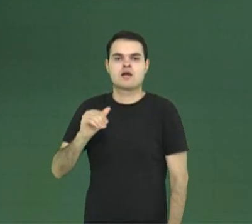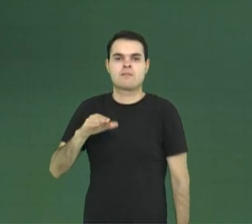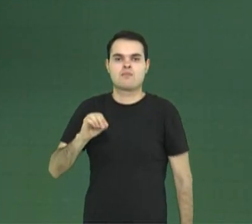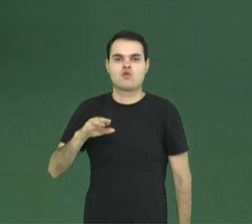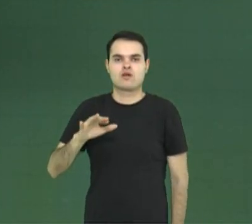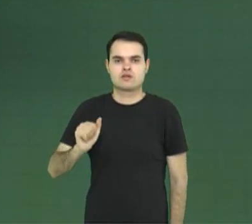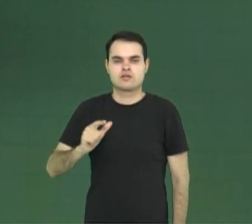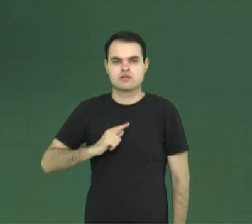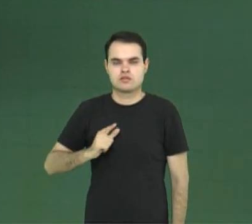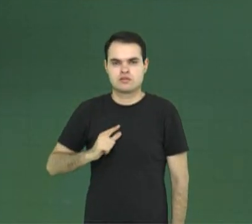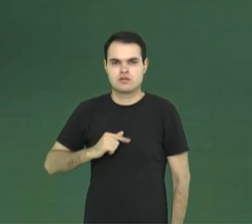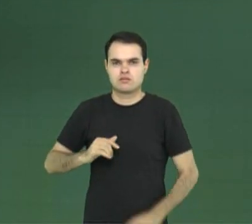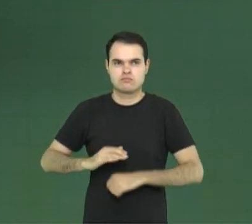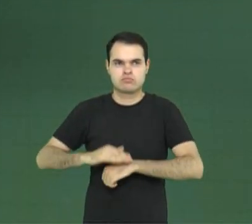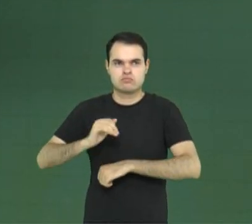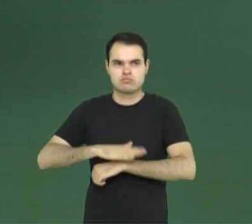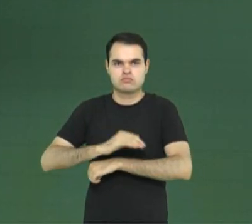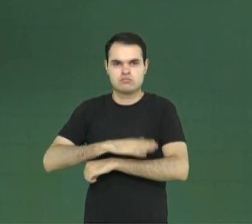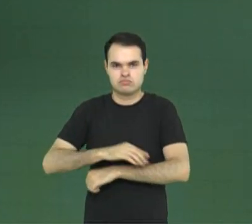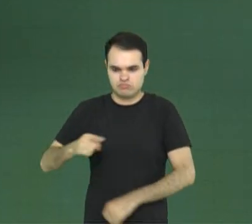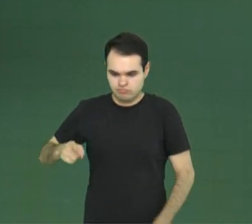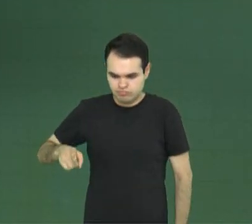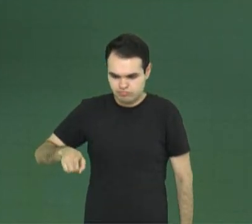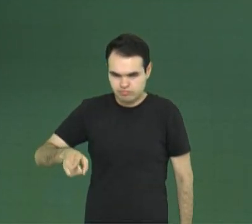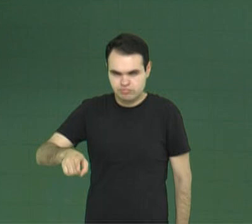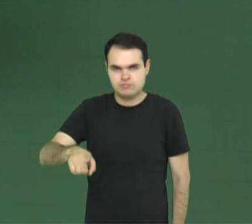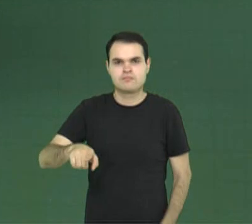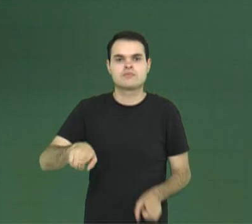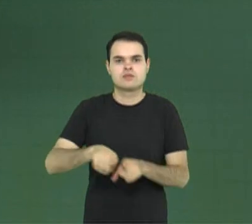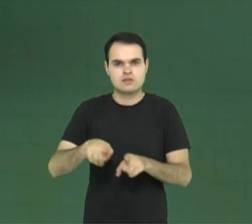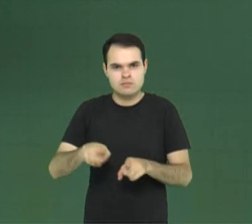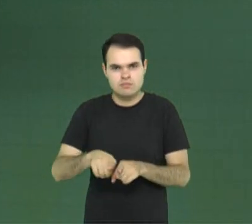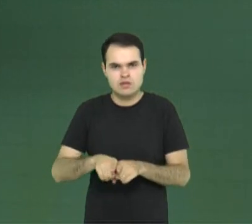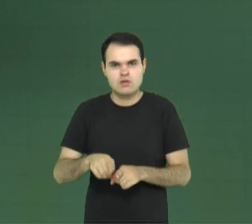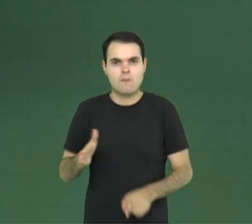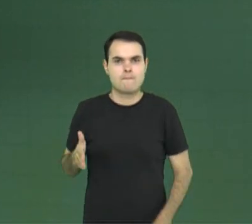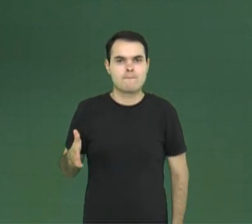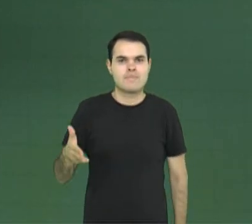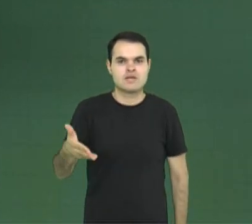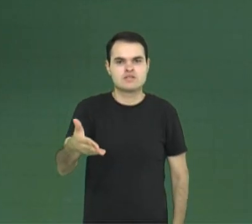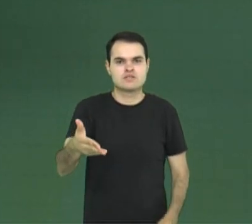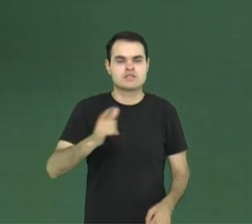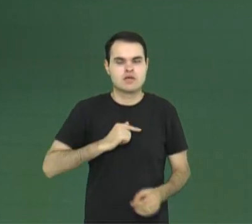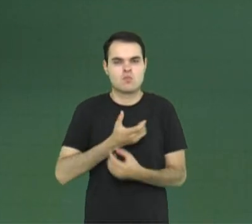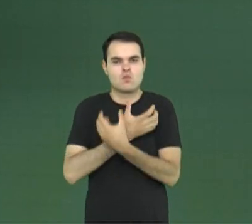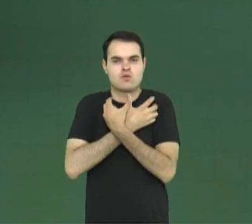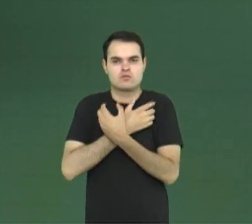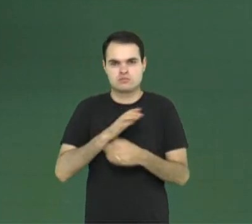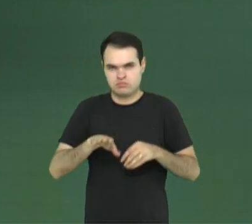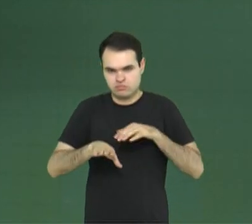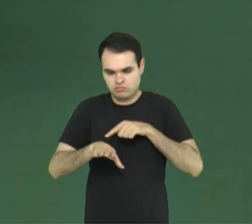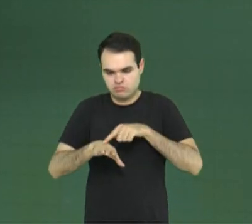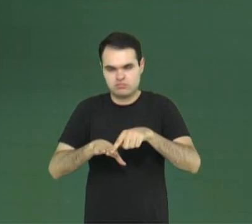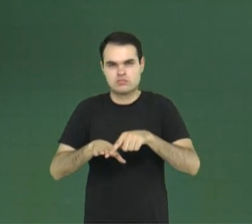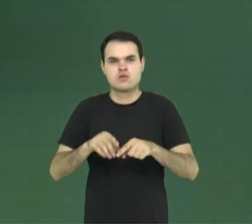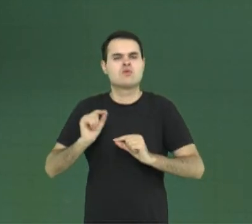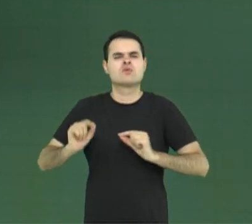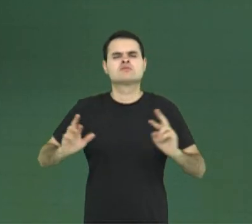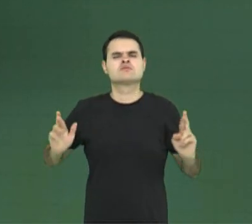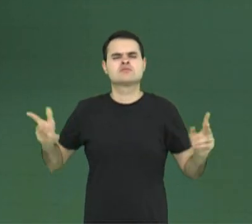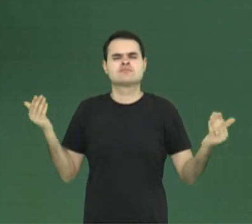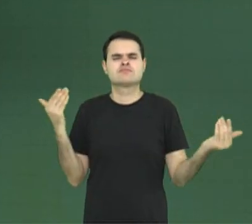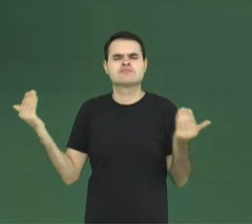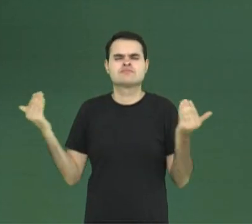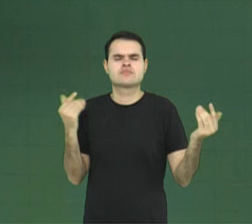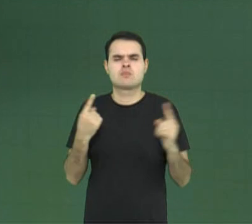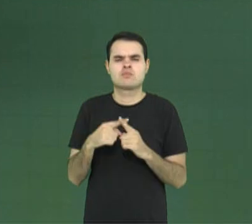os girinos e também eu trouxe os peixes ósseos. Por que eu trouxe isso, professor? Por que eu trouxe essa diferença?